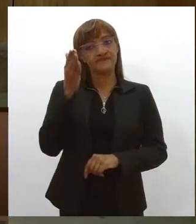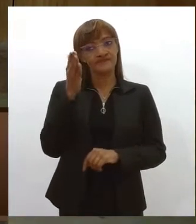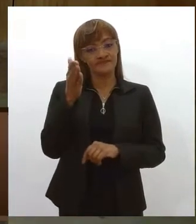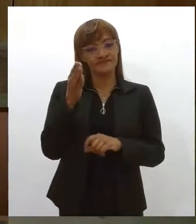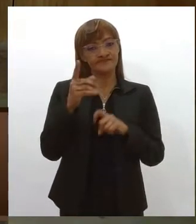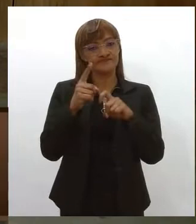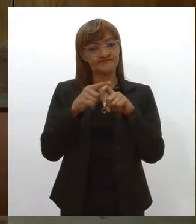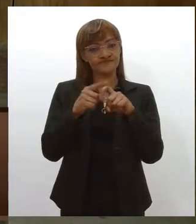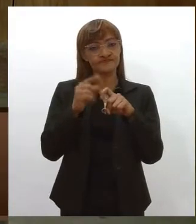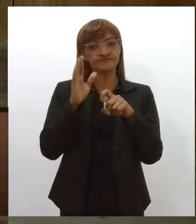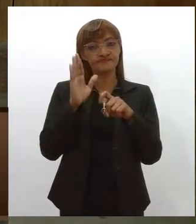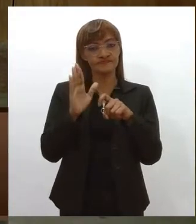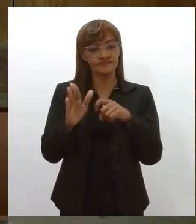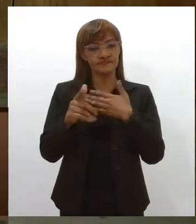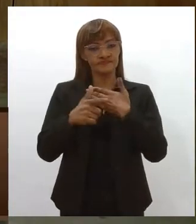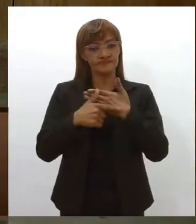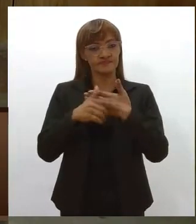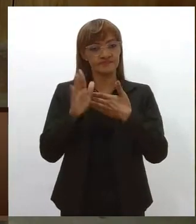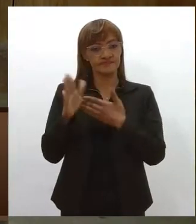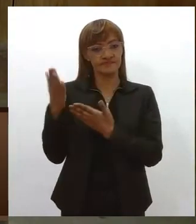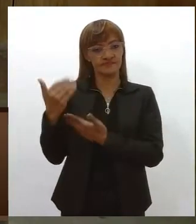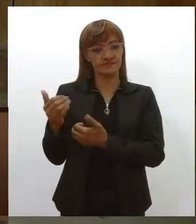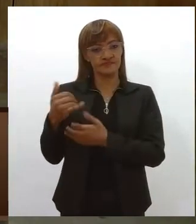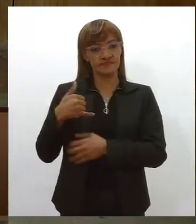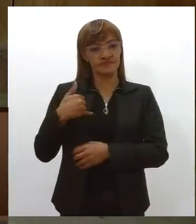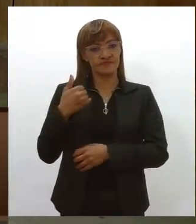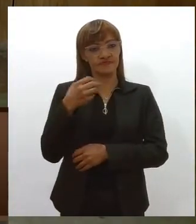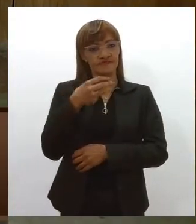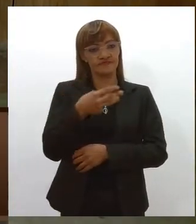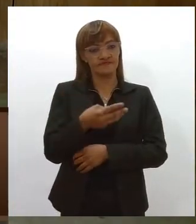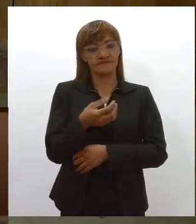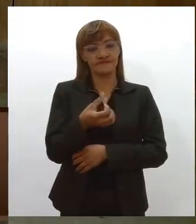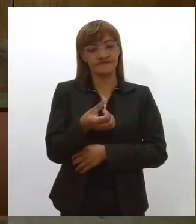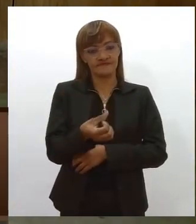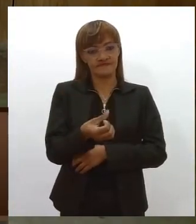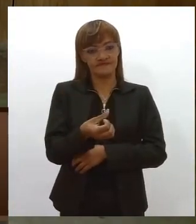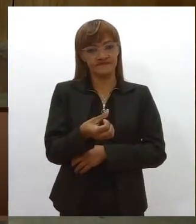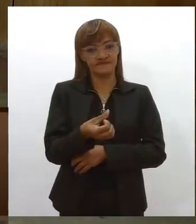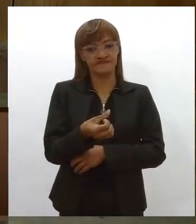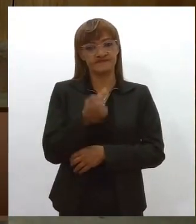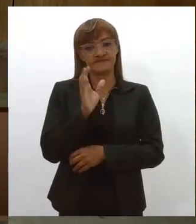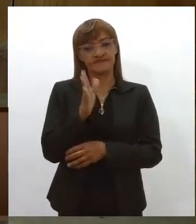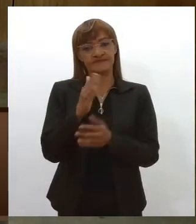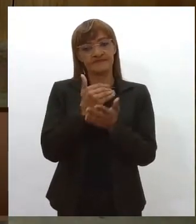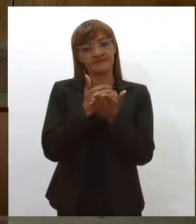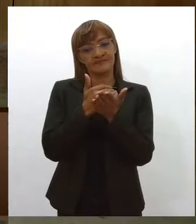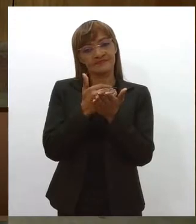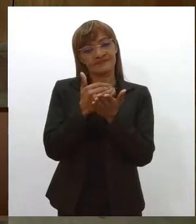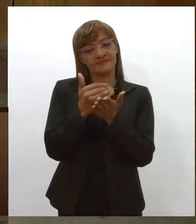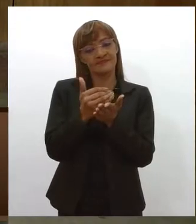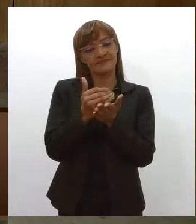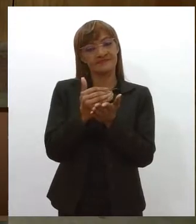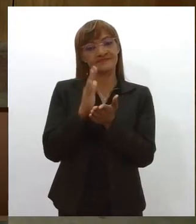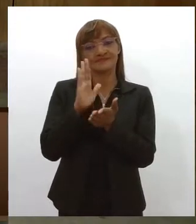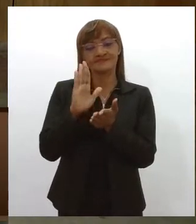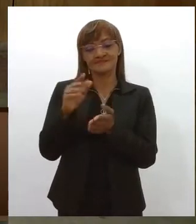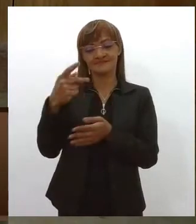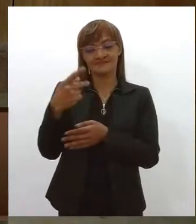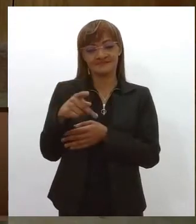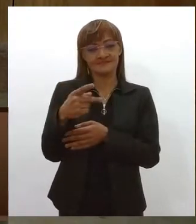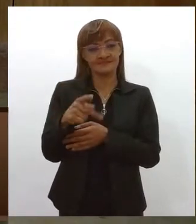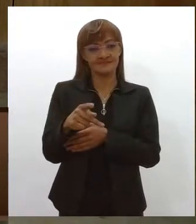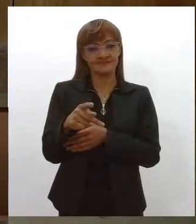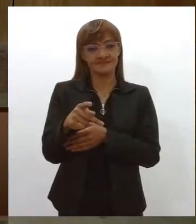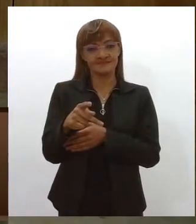formação, uma mulher jovem de 36 anos, como Kátia colocou aqui, estreante, né, na política aqui na Câmara, não,